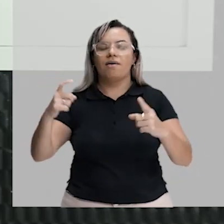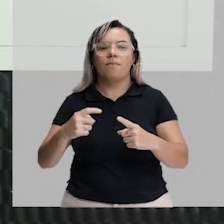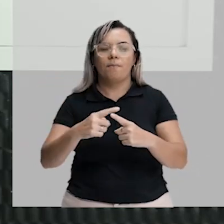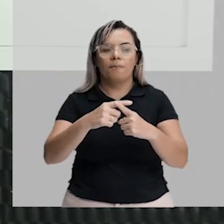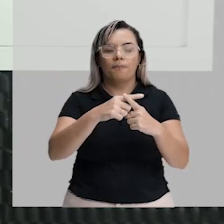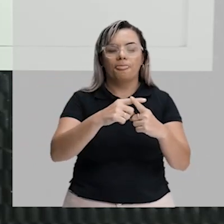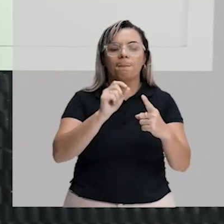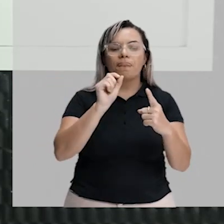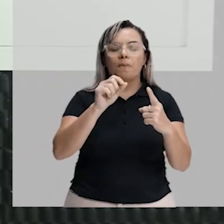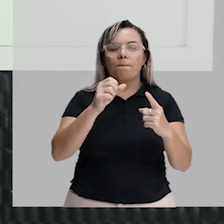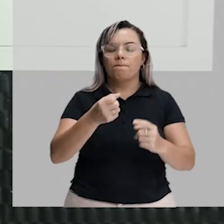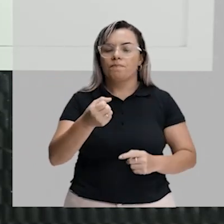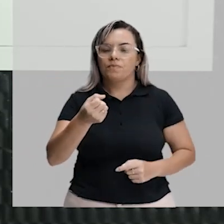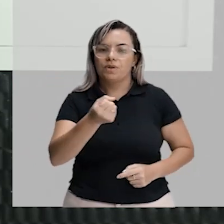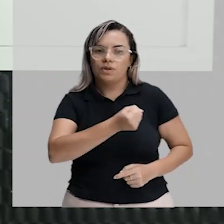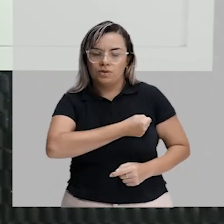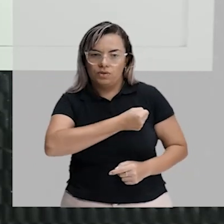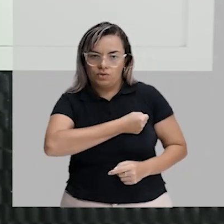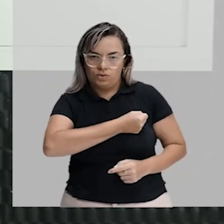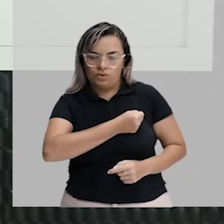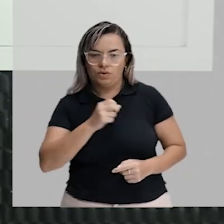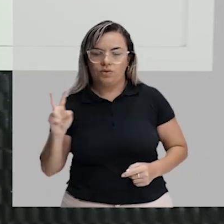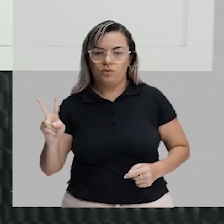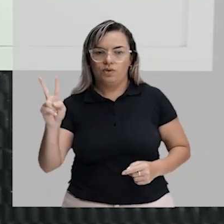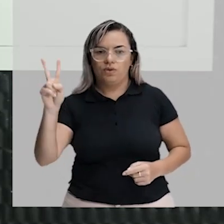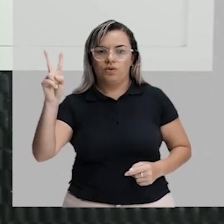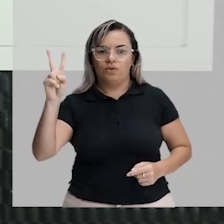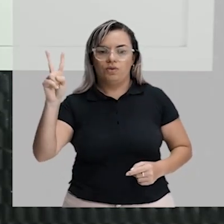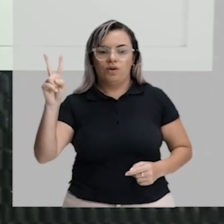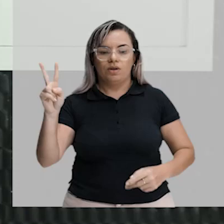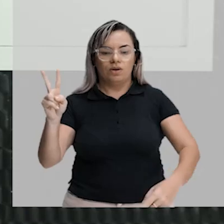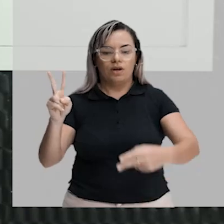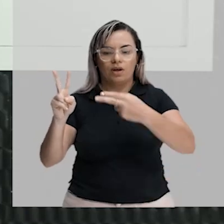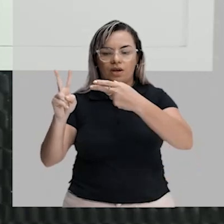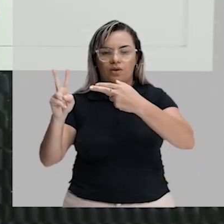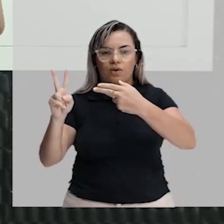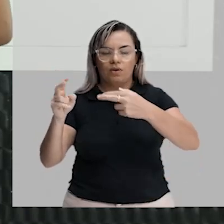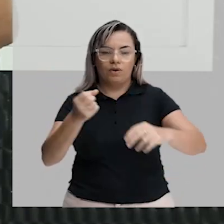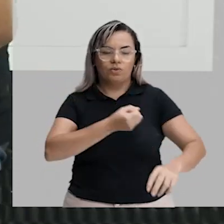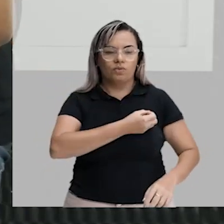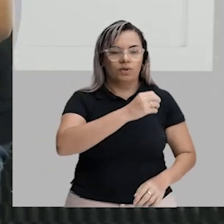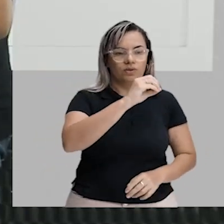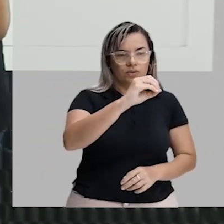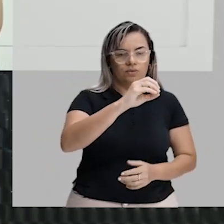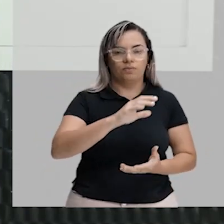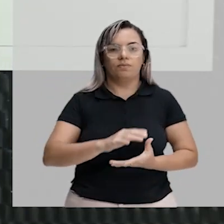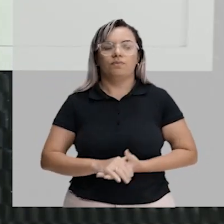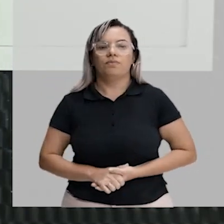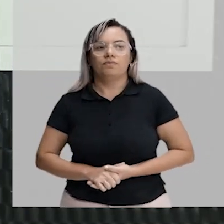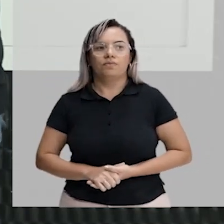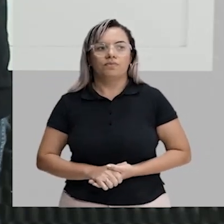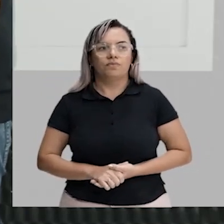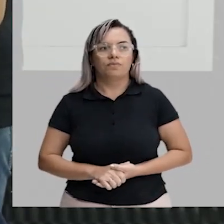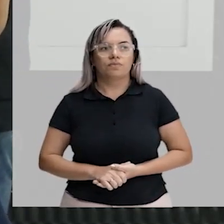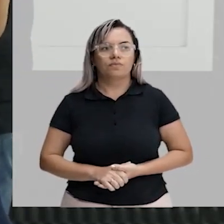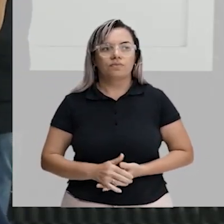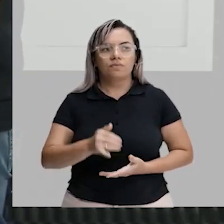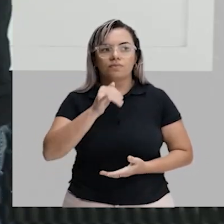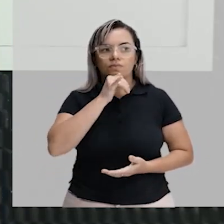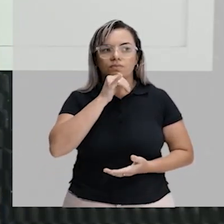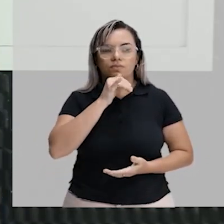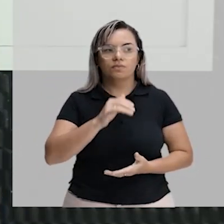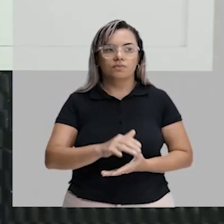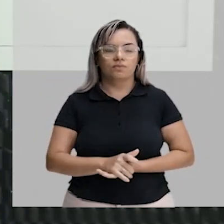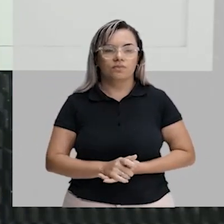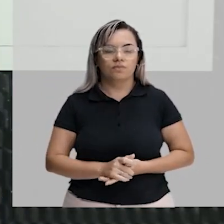número cujo valor numérico é zero. Tá? Então, vamos lá, botei aqui um exemplo.